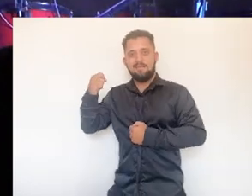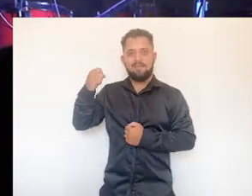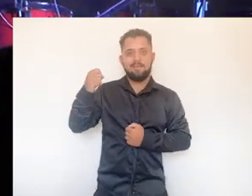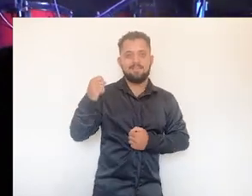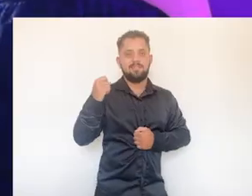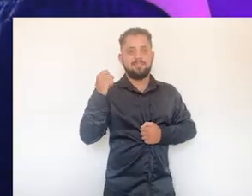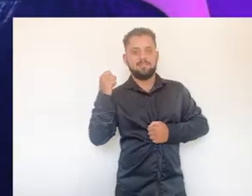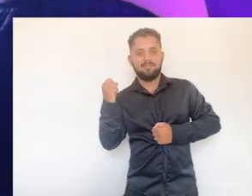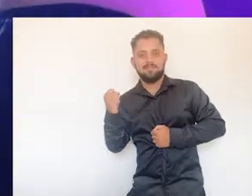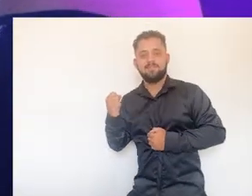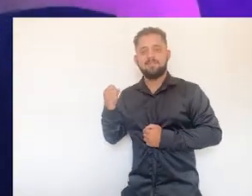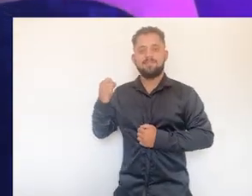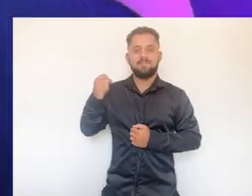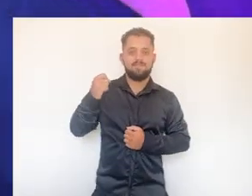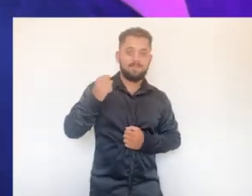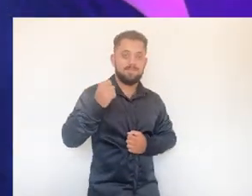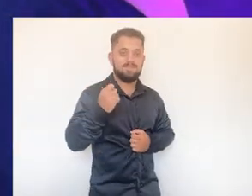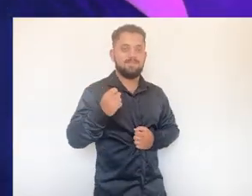baião.